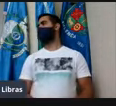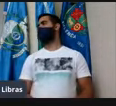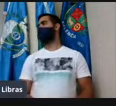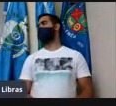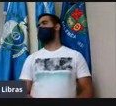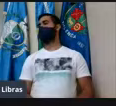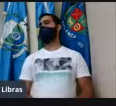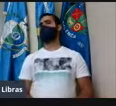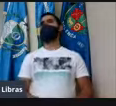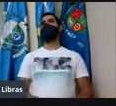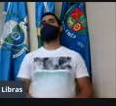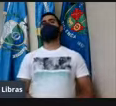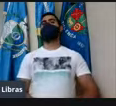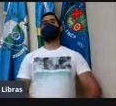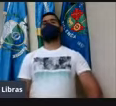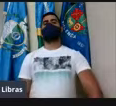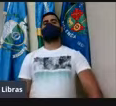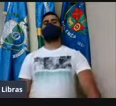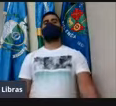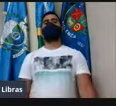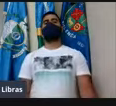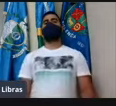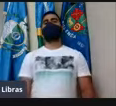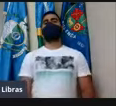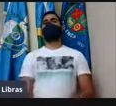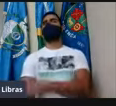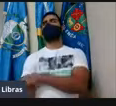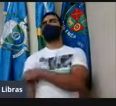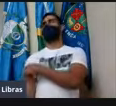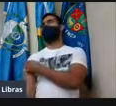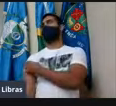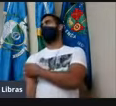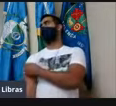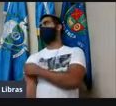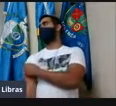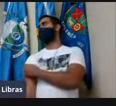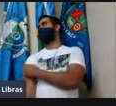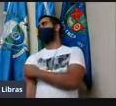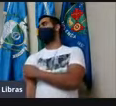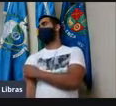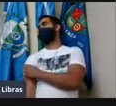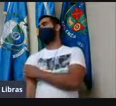Faça constar em ata a presença do vereador Saulo de Tarso Pereira Corrêa da Silva. Saulo Correia.